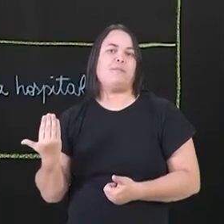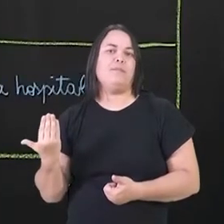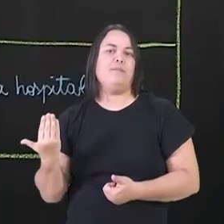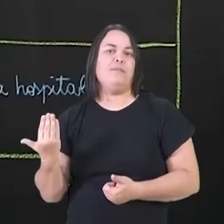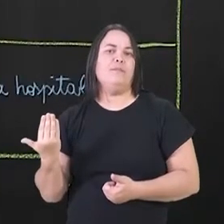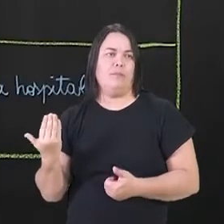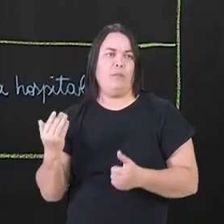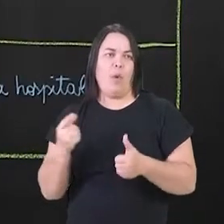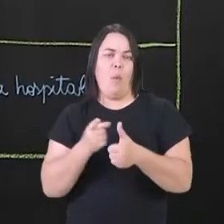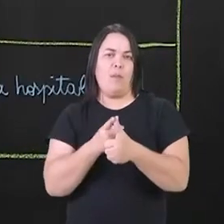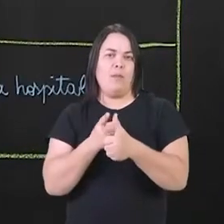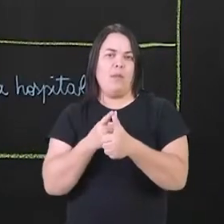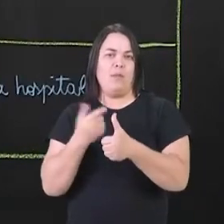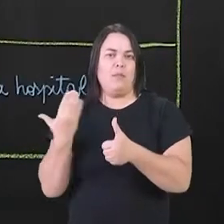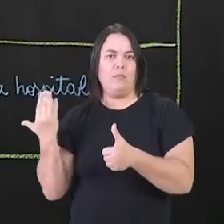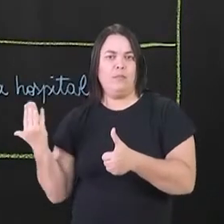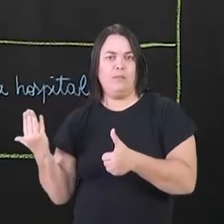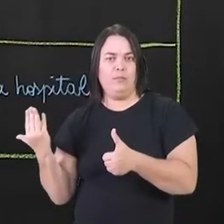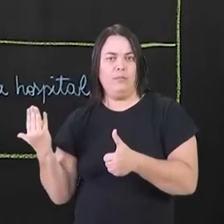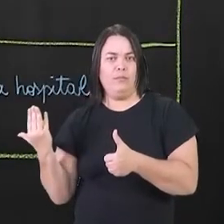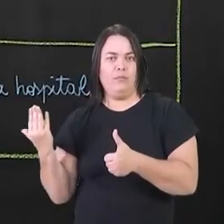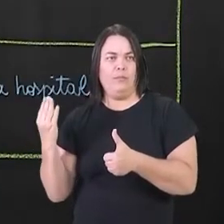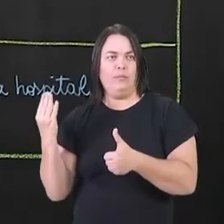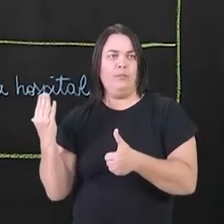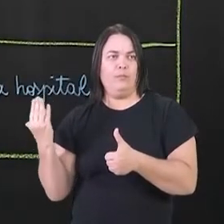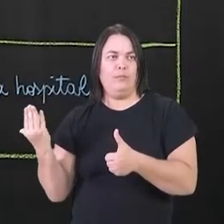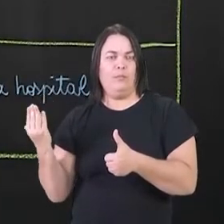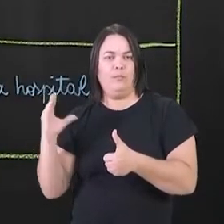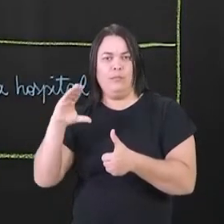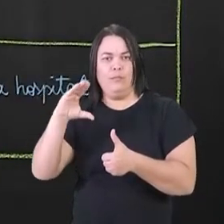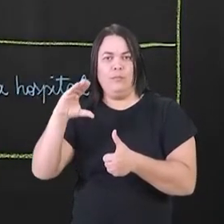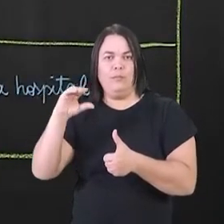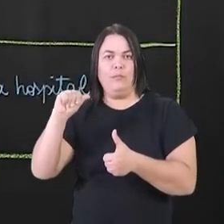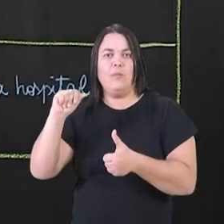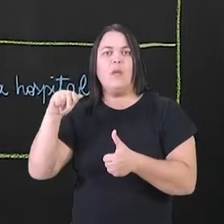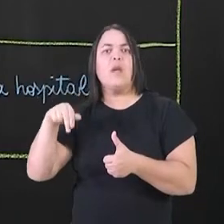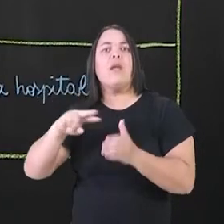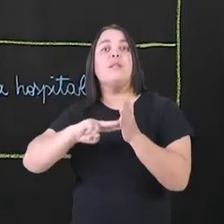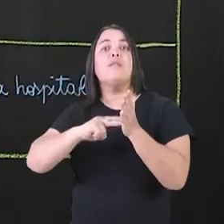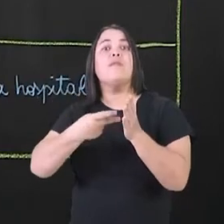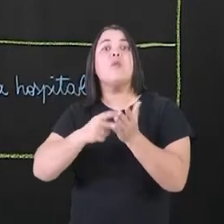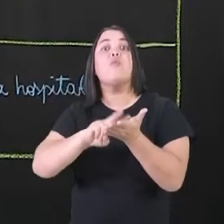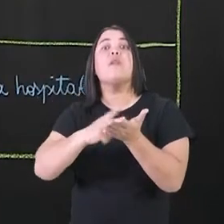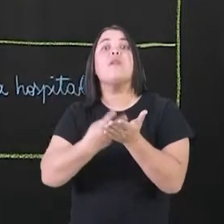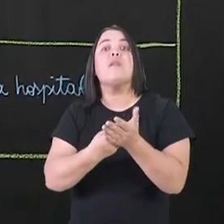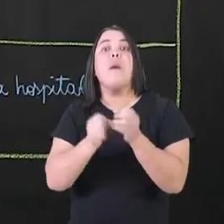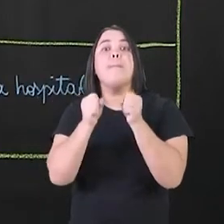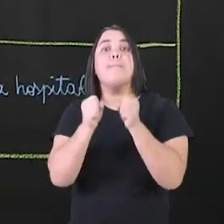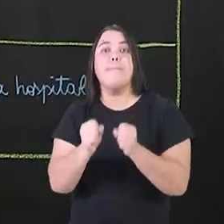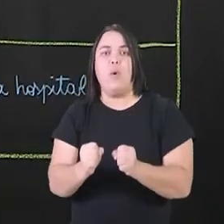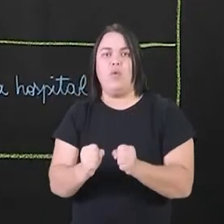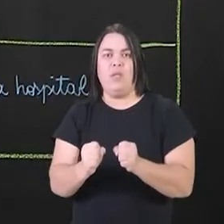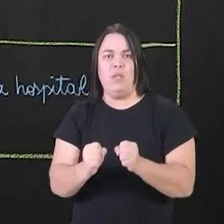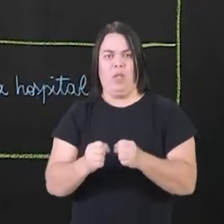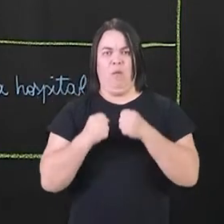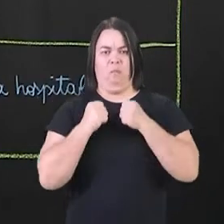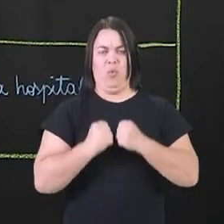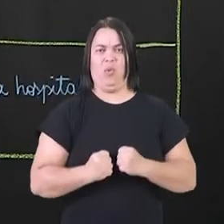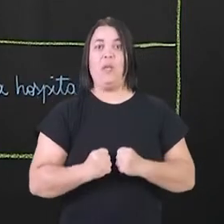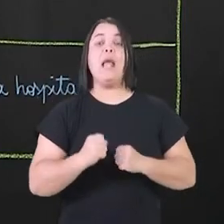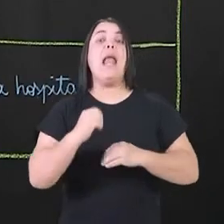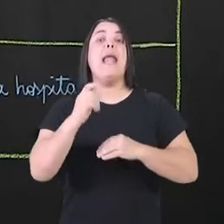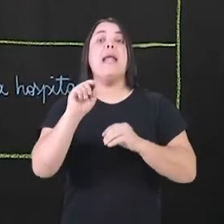O primeiro modal que eu trouxe para vocês é o can. O can significa poder, mas poder no sentido de ter